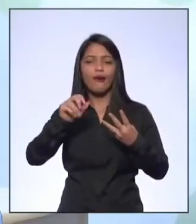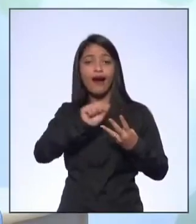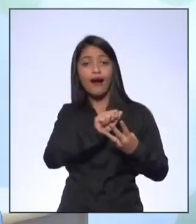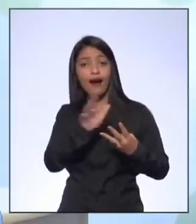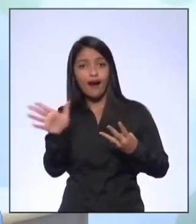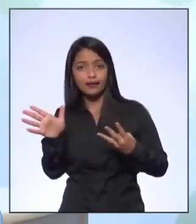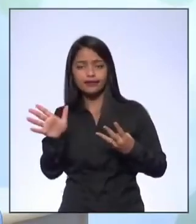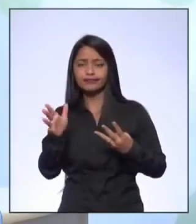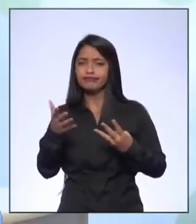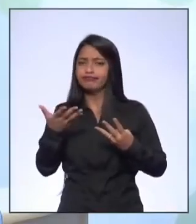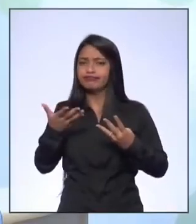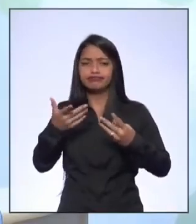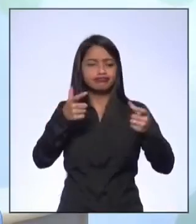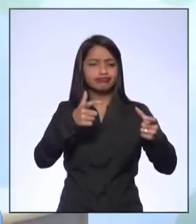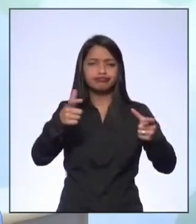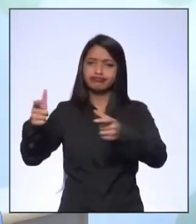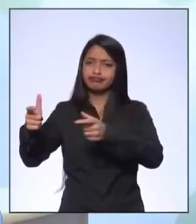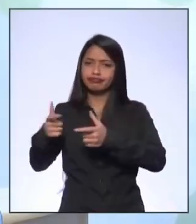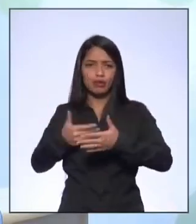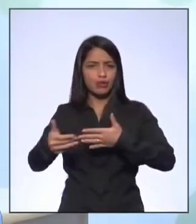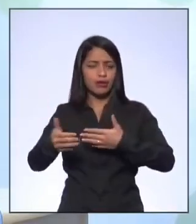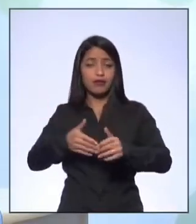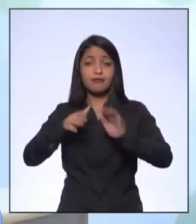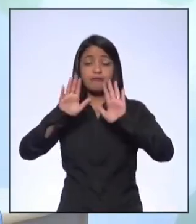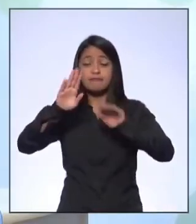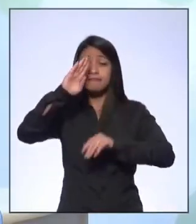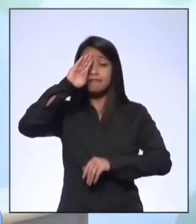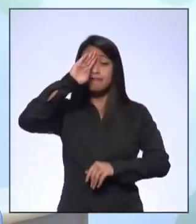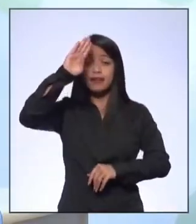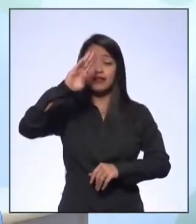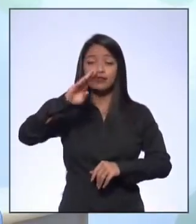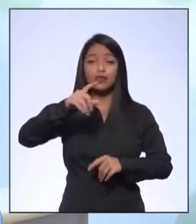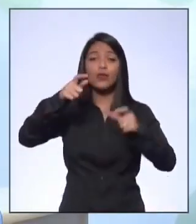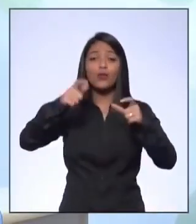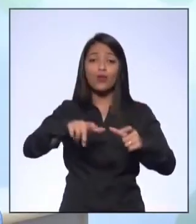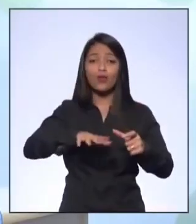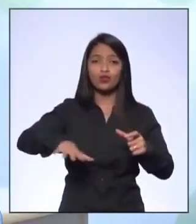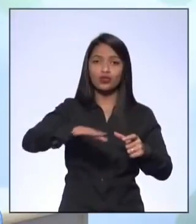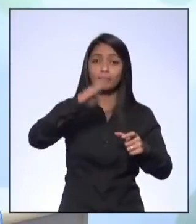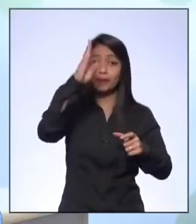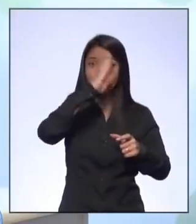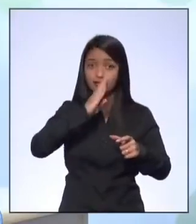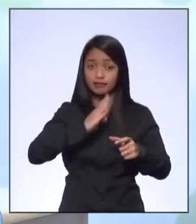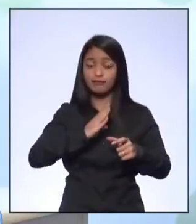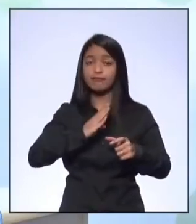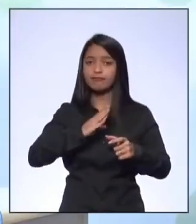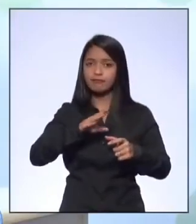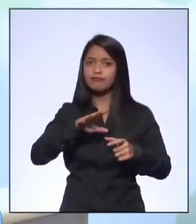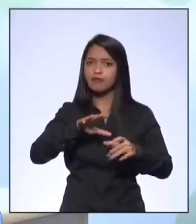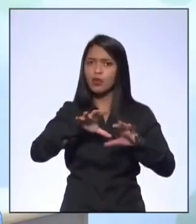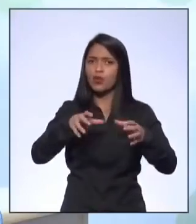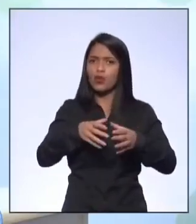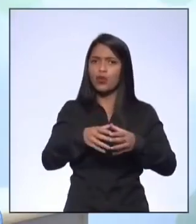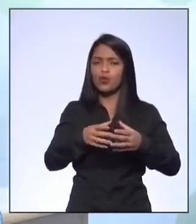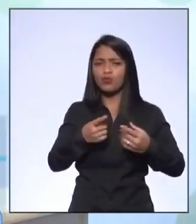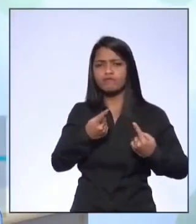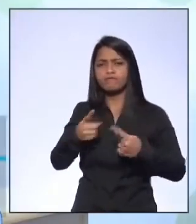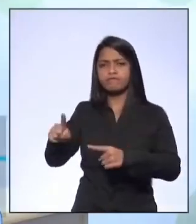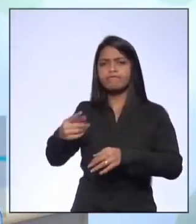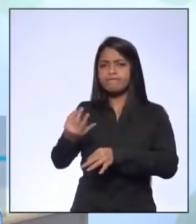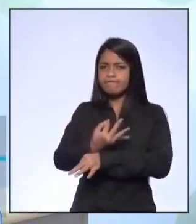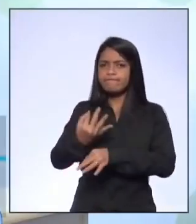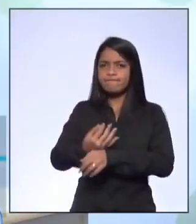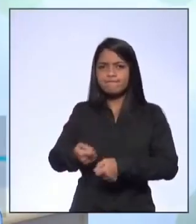e aí especialmente no nosso território brasileiro, houve resistências, né?